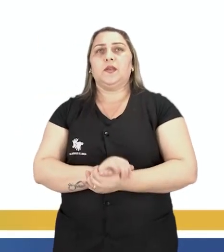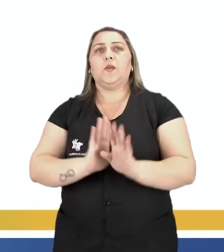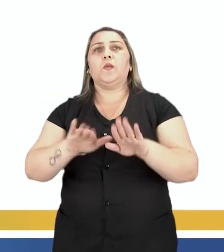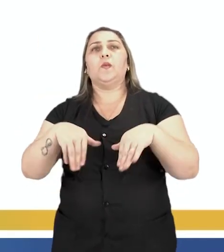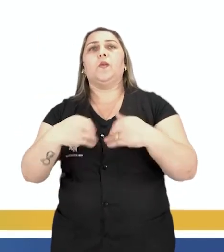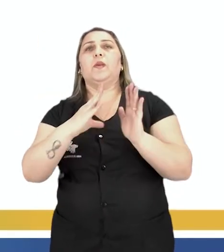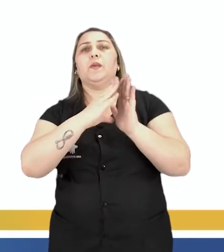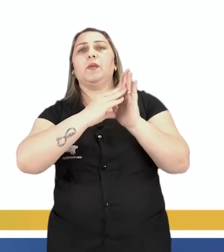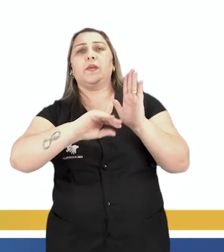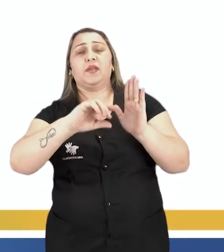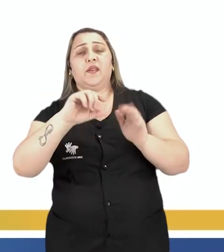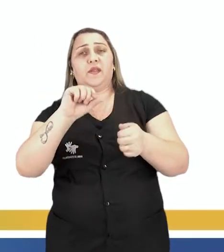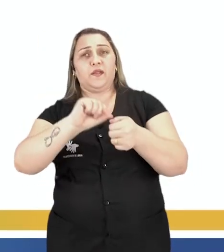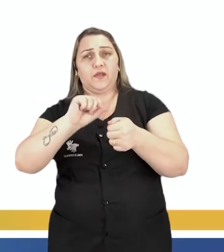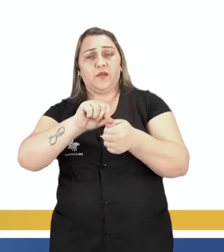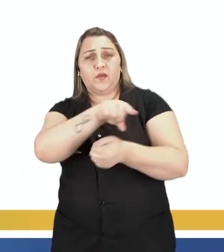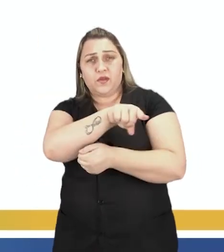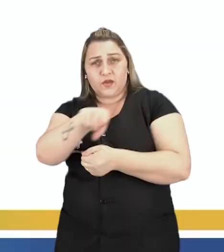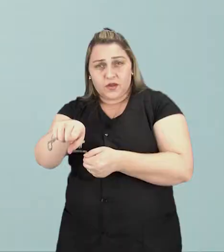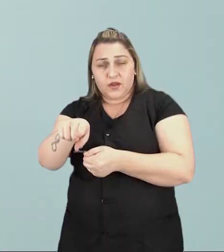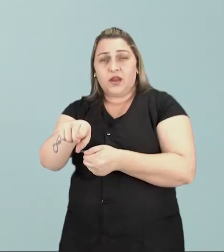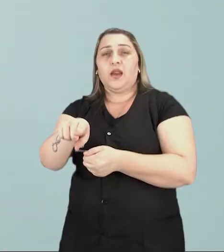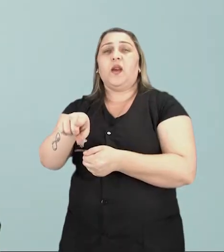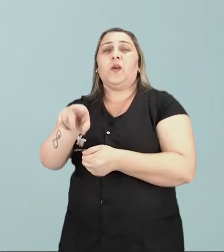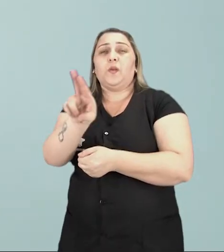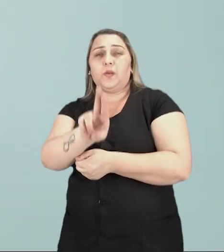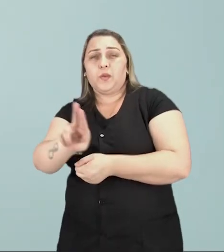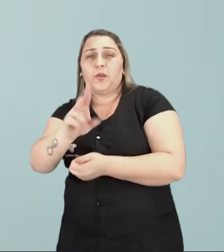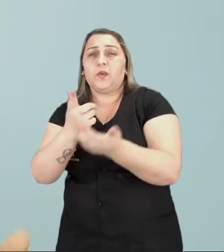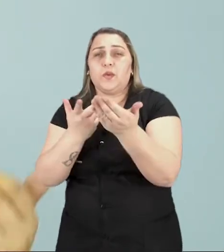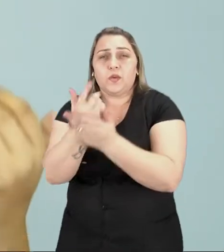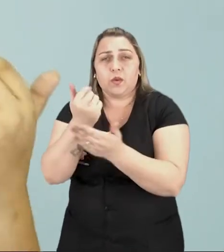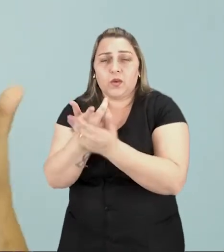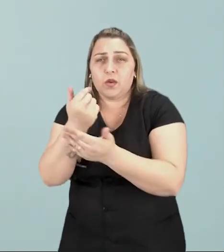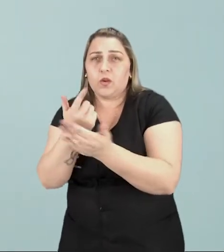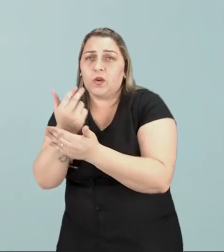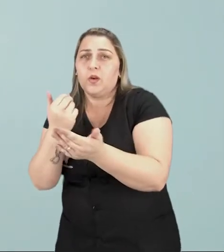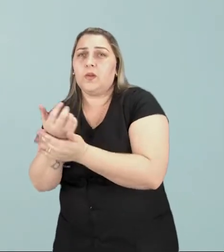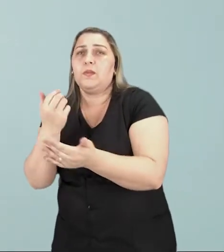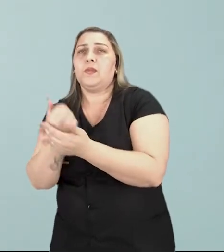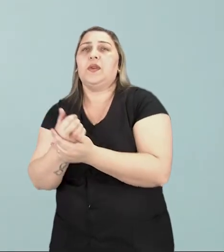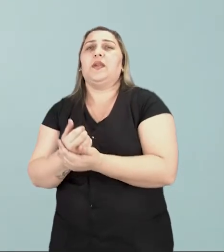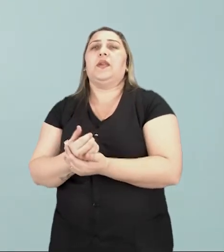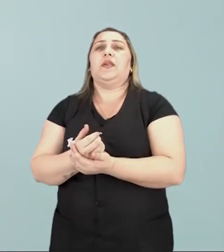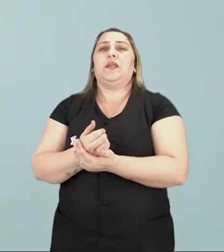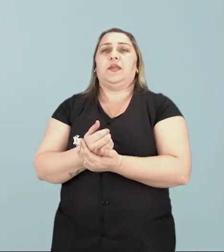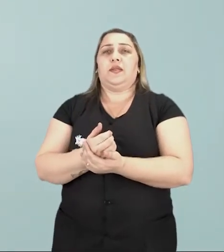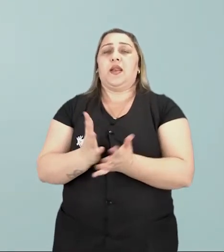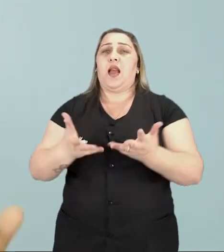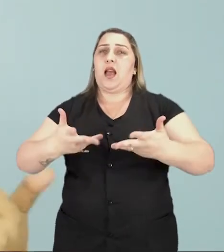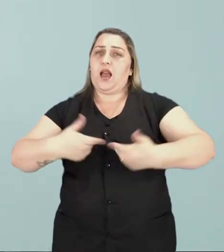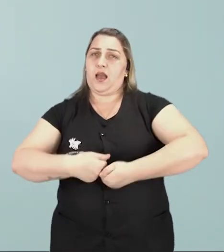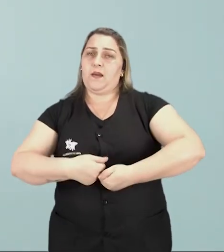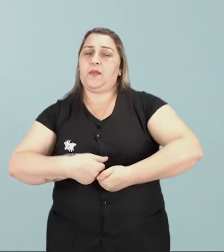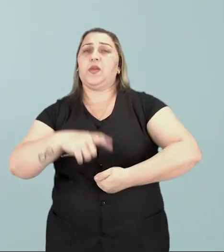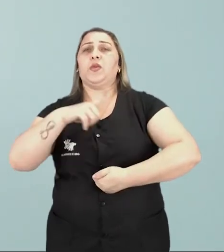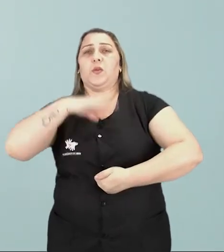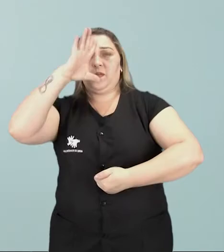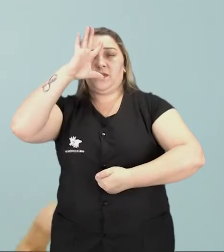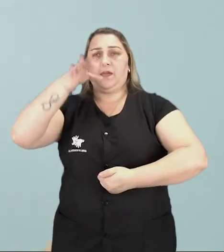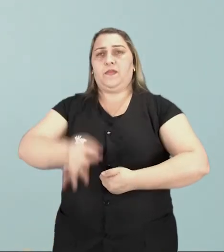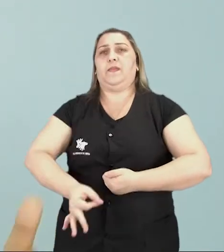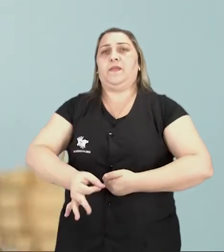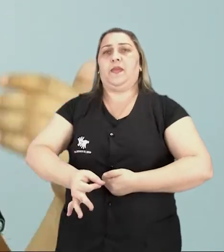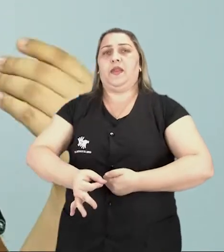a mídia tem feito com que você consuma, com que você seja adepto, com que você tome